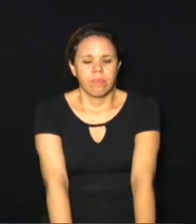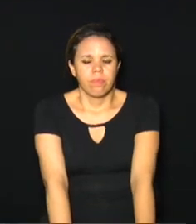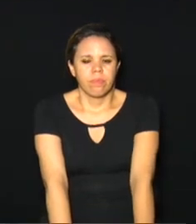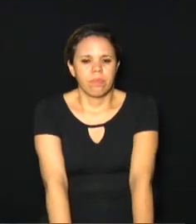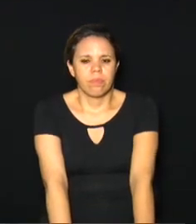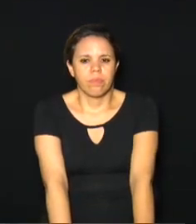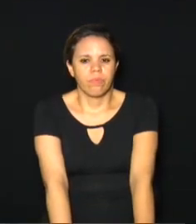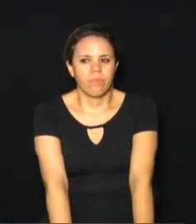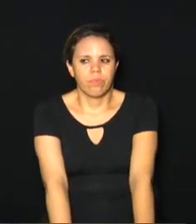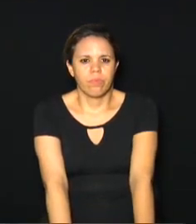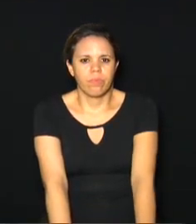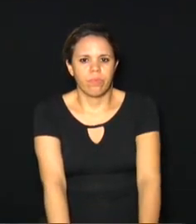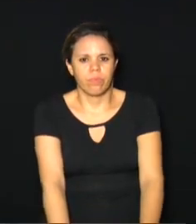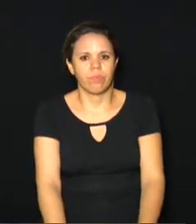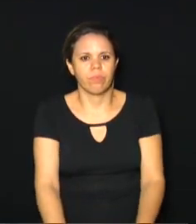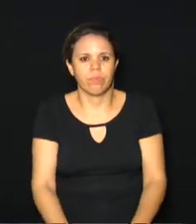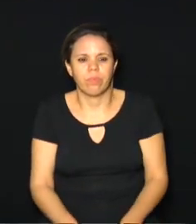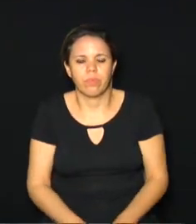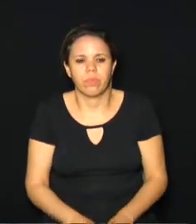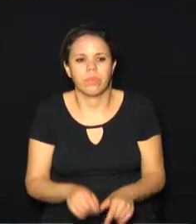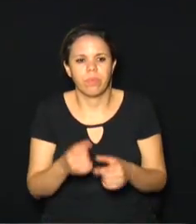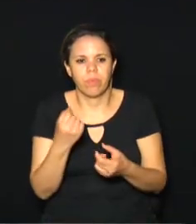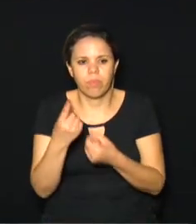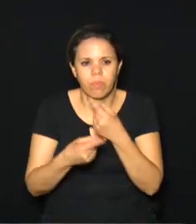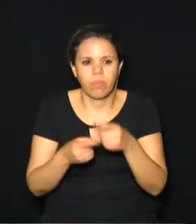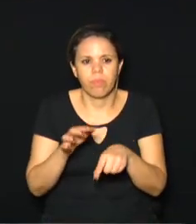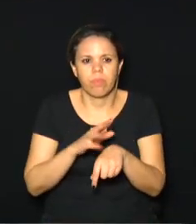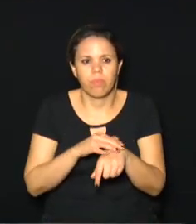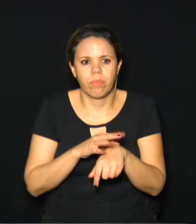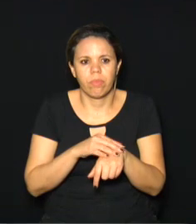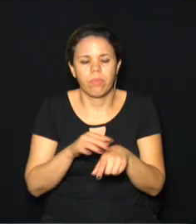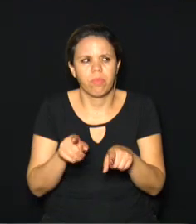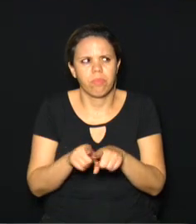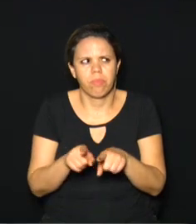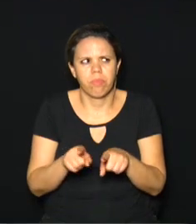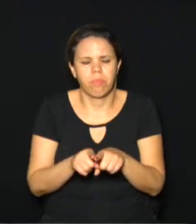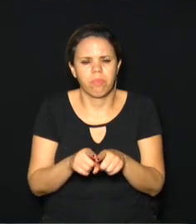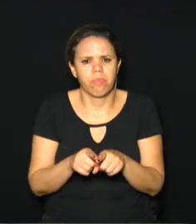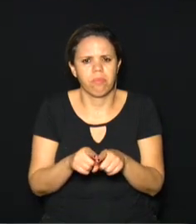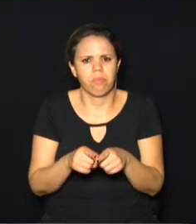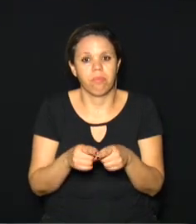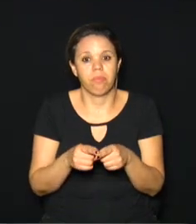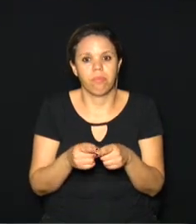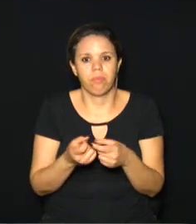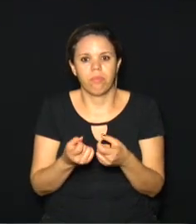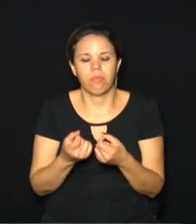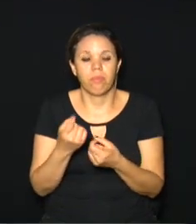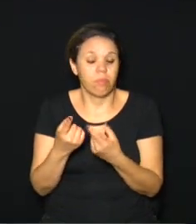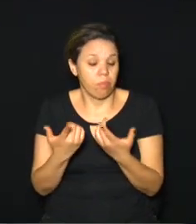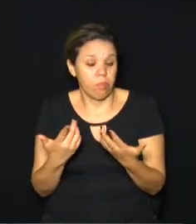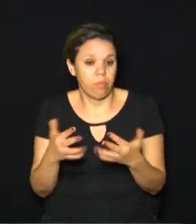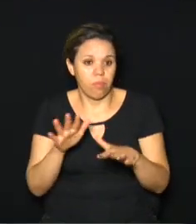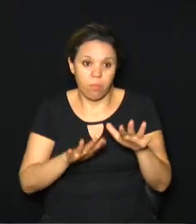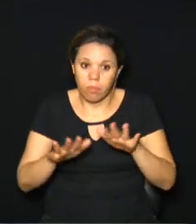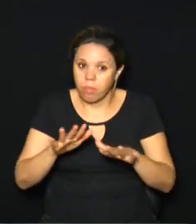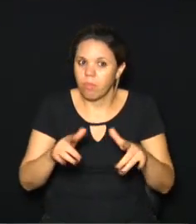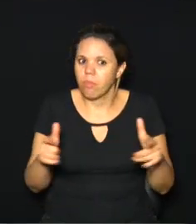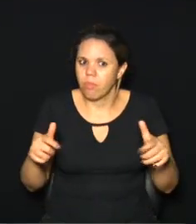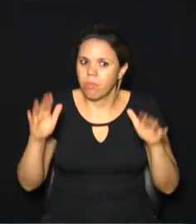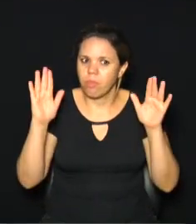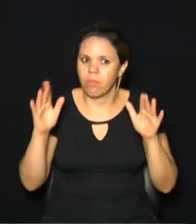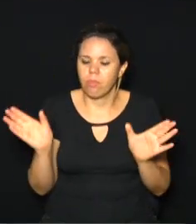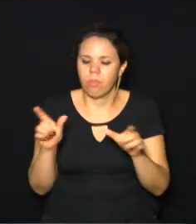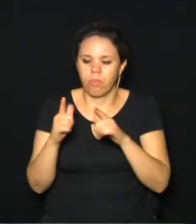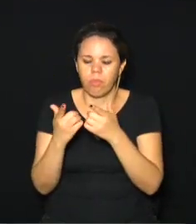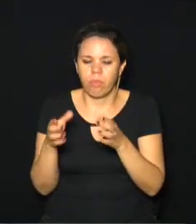com alguns tipos de enfermidades, né? Então, tem que ter uma cautela maior esse